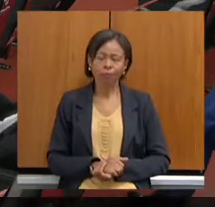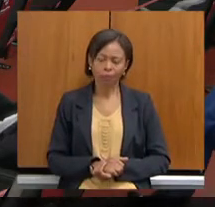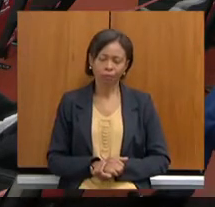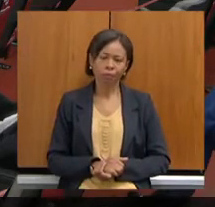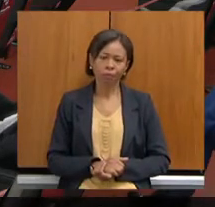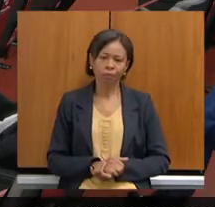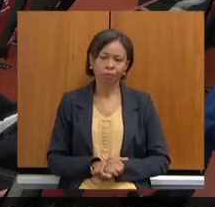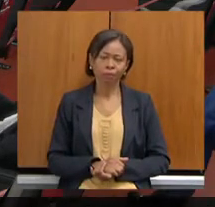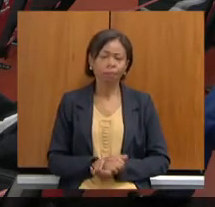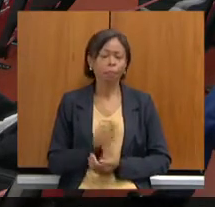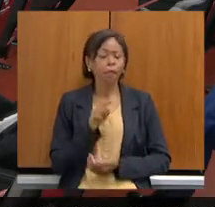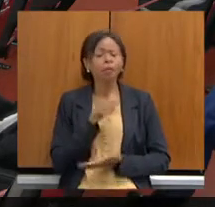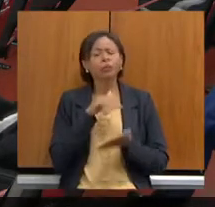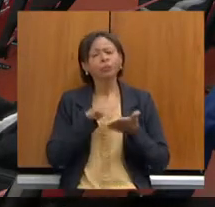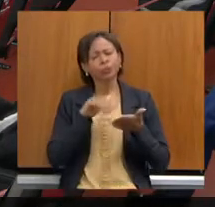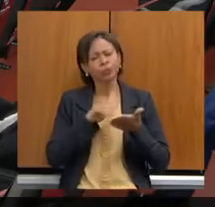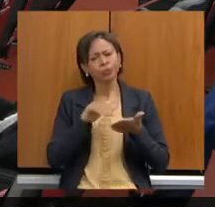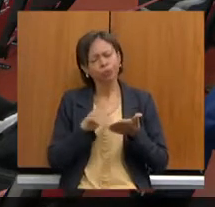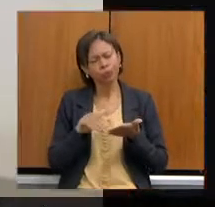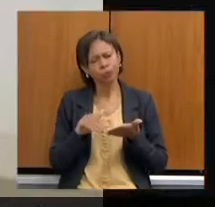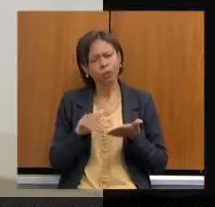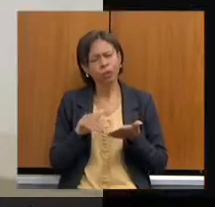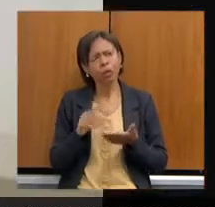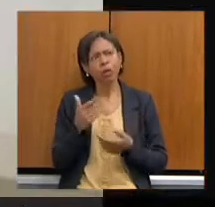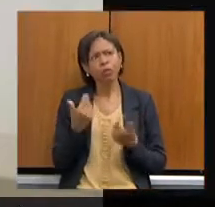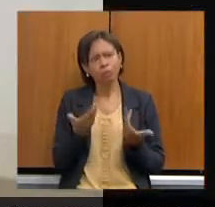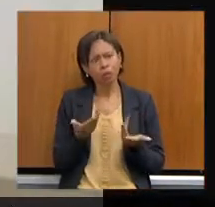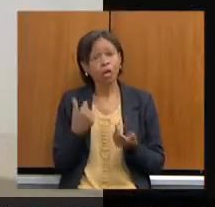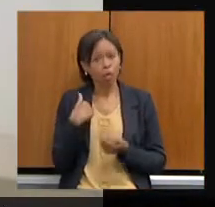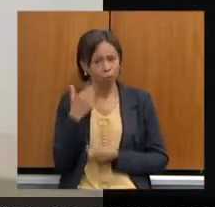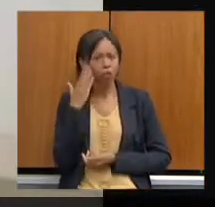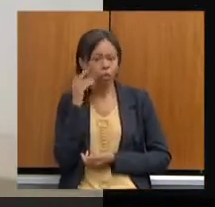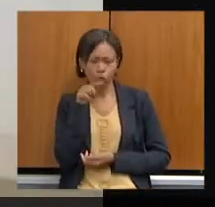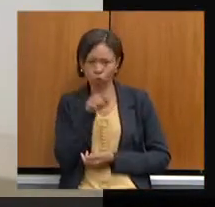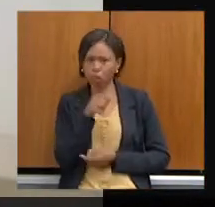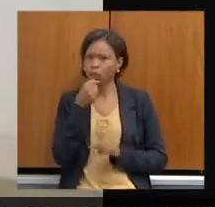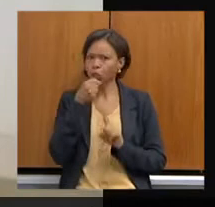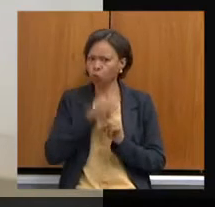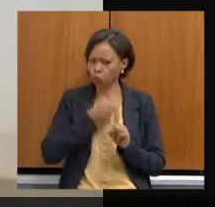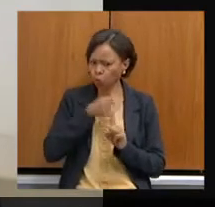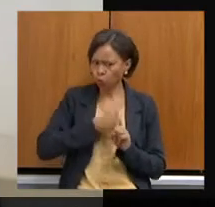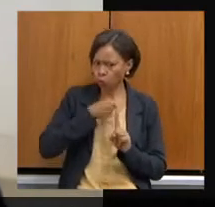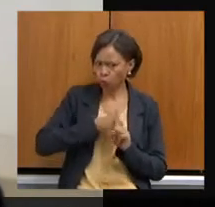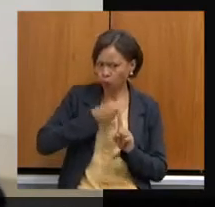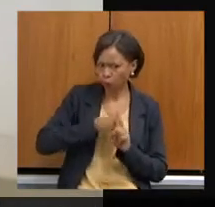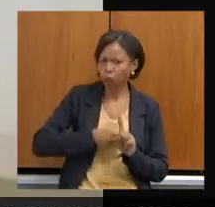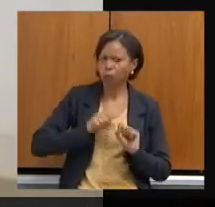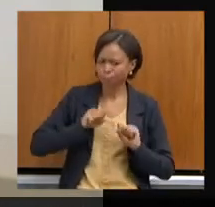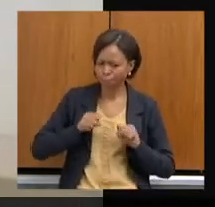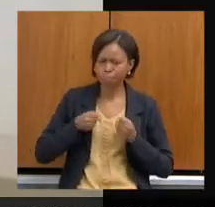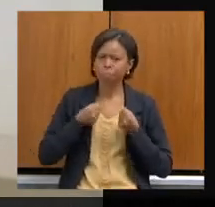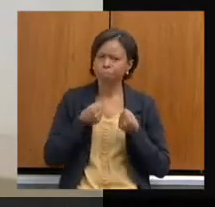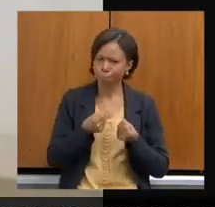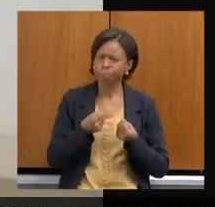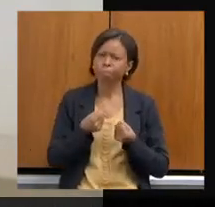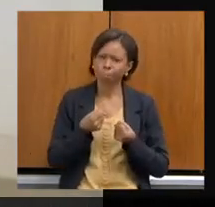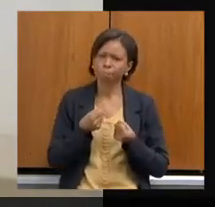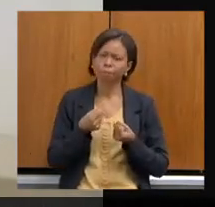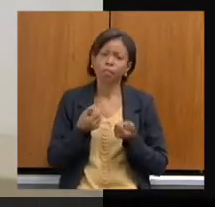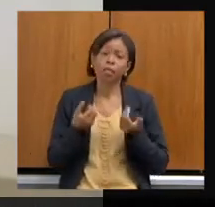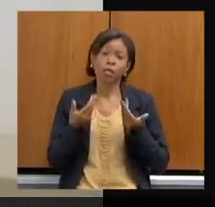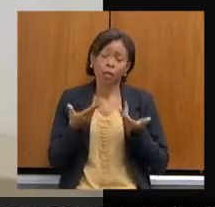presidente senhora secretária eu sei da luta da senhora e faço aqui irei